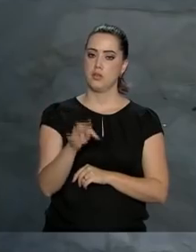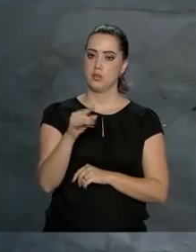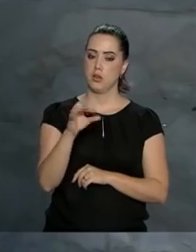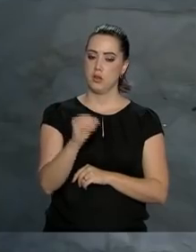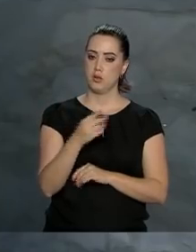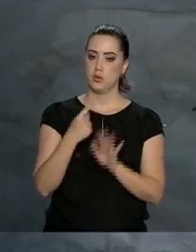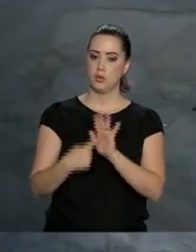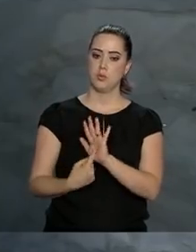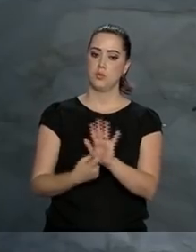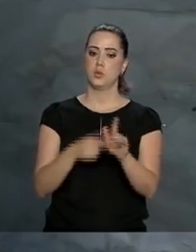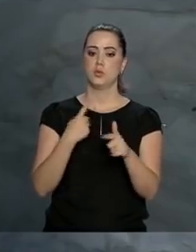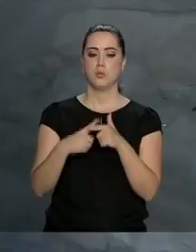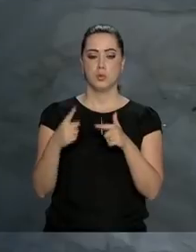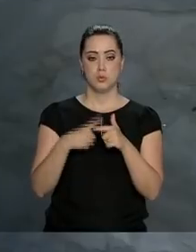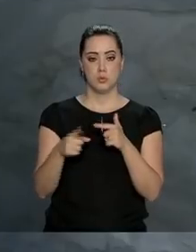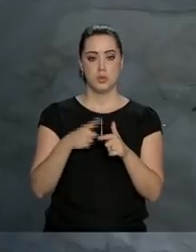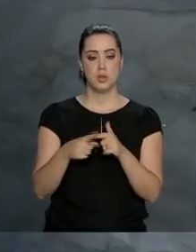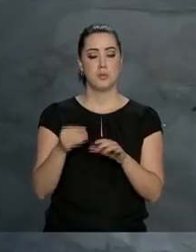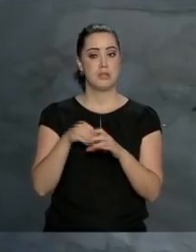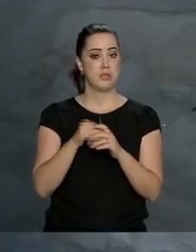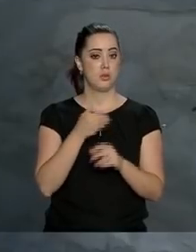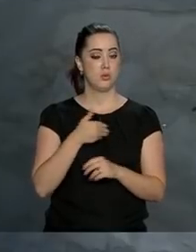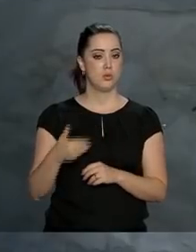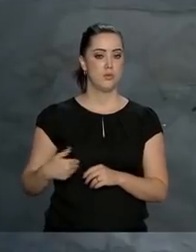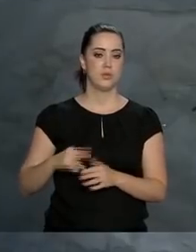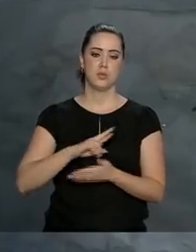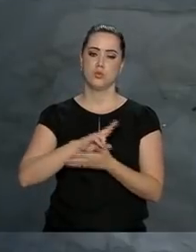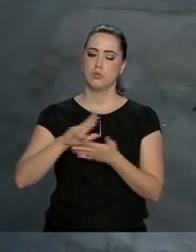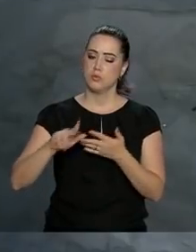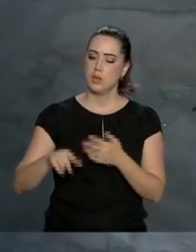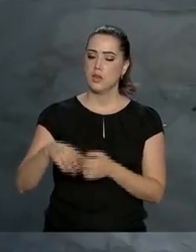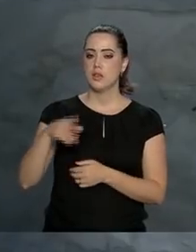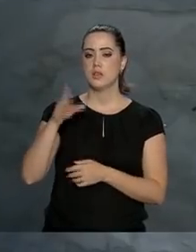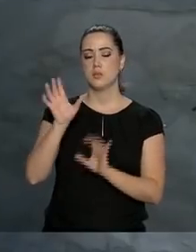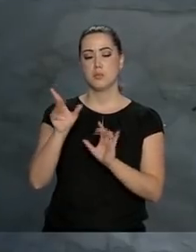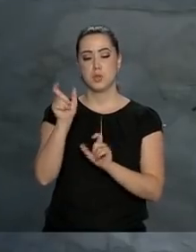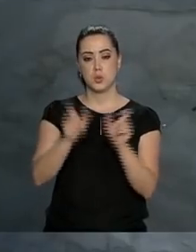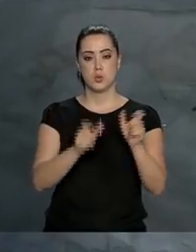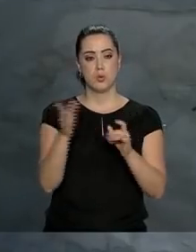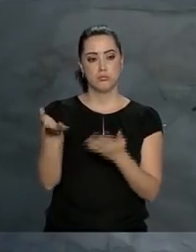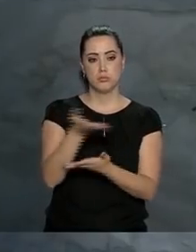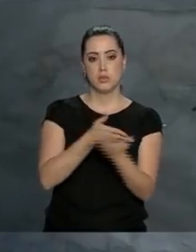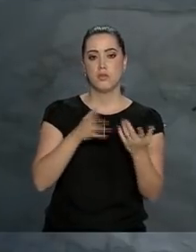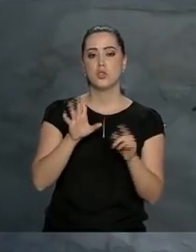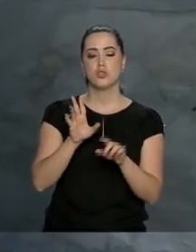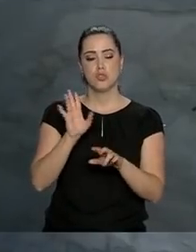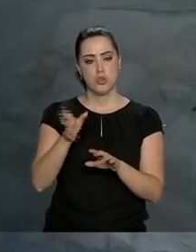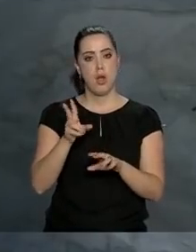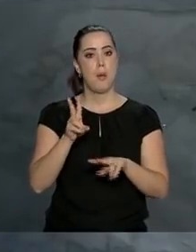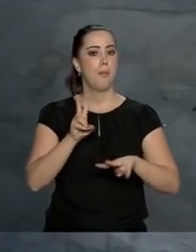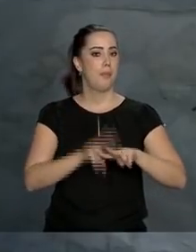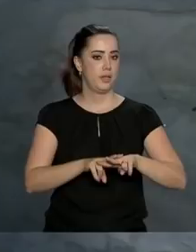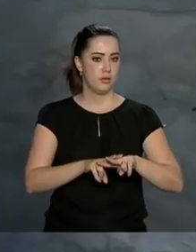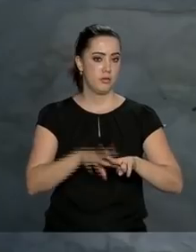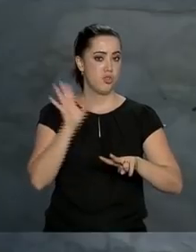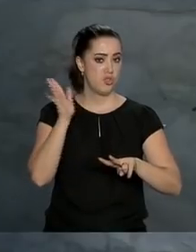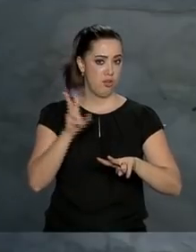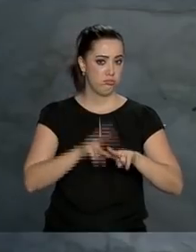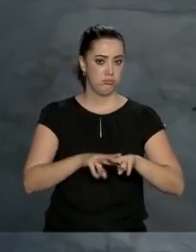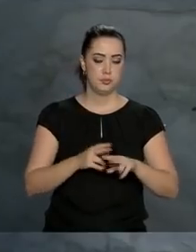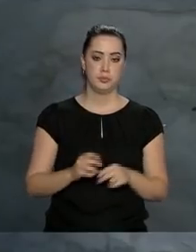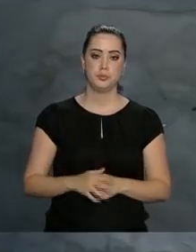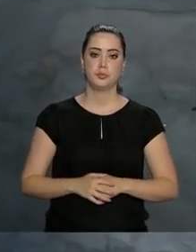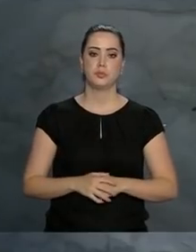irregularidades nos contratos do governo, e lembrou que muitos dos envolvidos já estão presos. Bom, depois desse